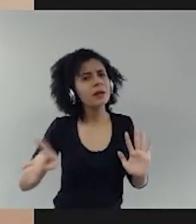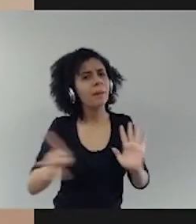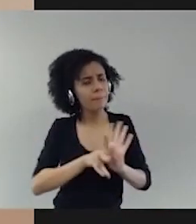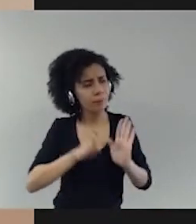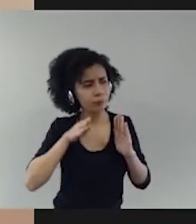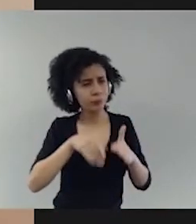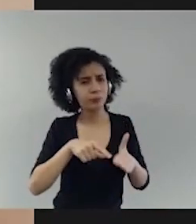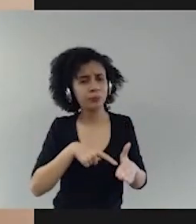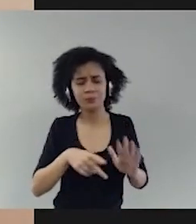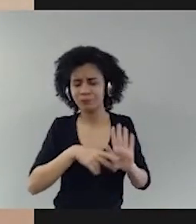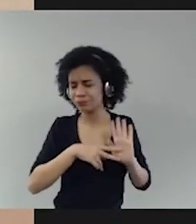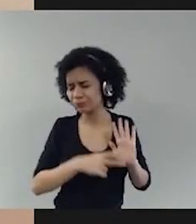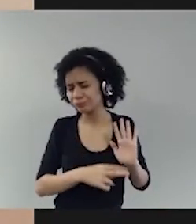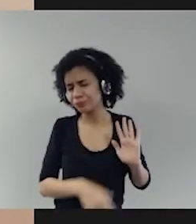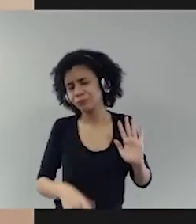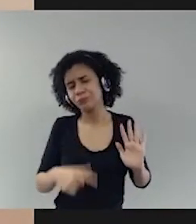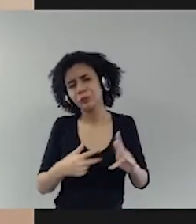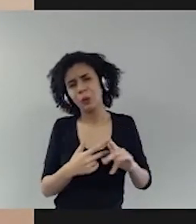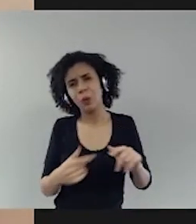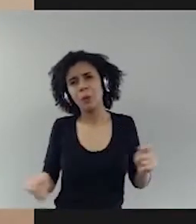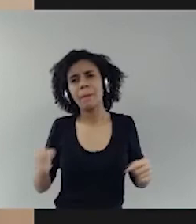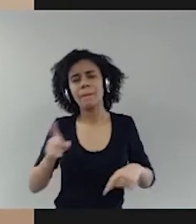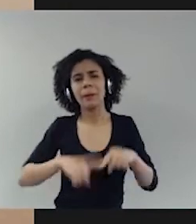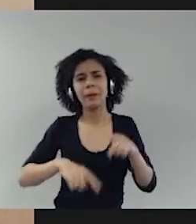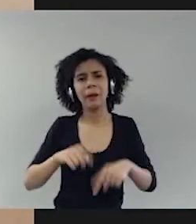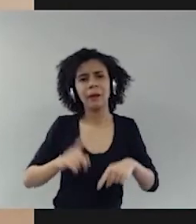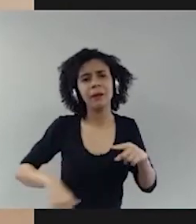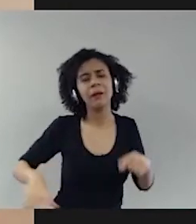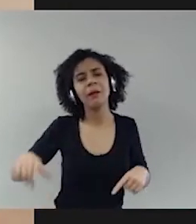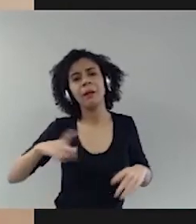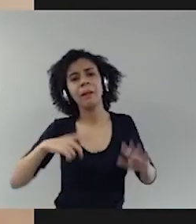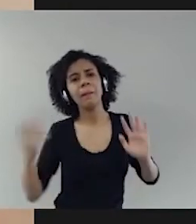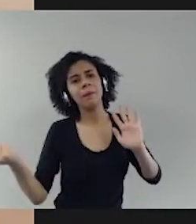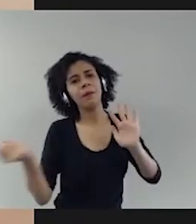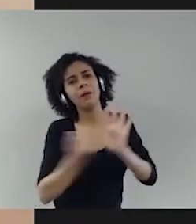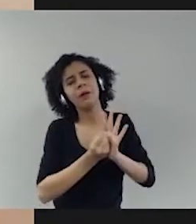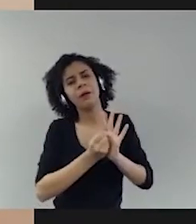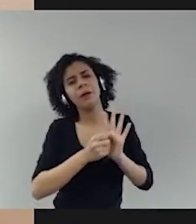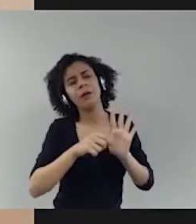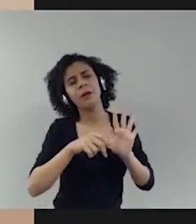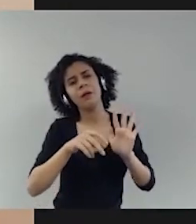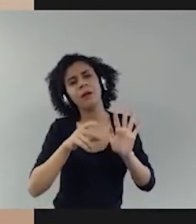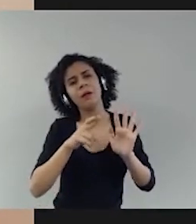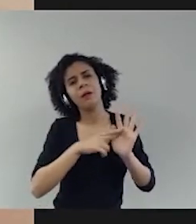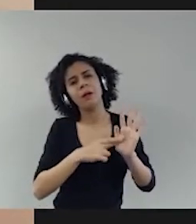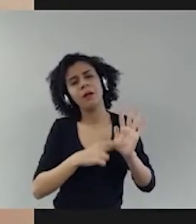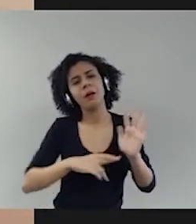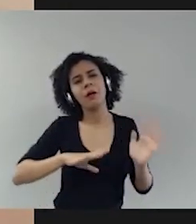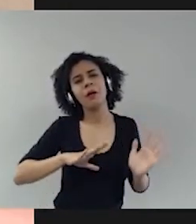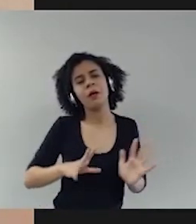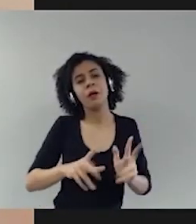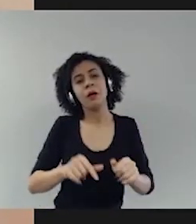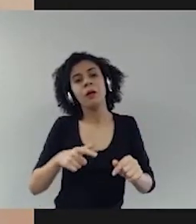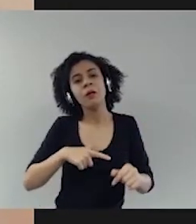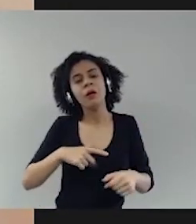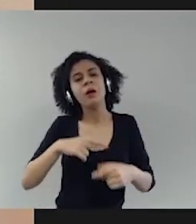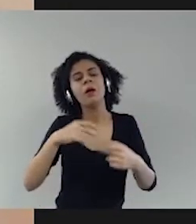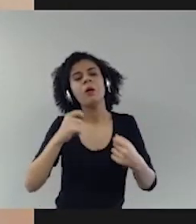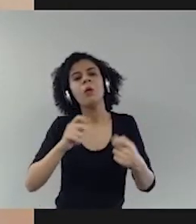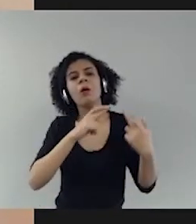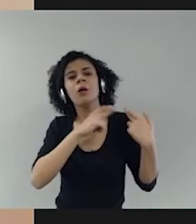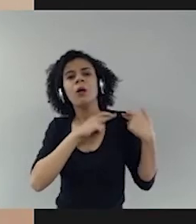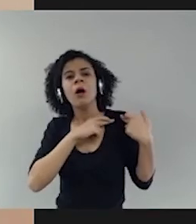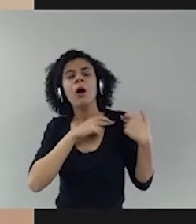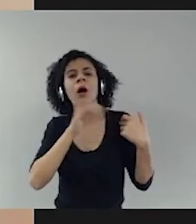próprio, tem inúmeros instrumentos, tem já um marco normativo de normas gerais, tem as competências federais,